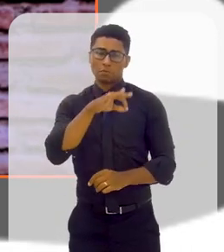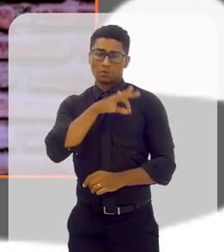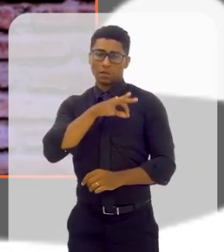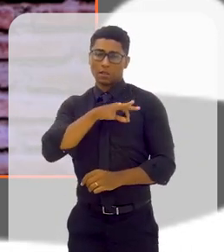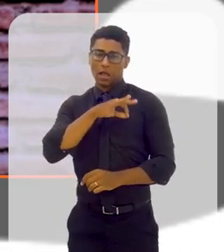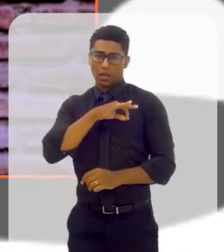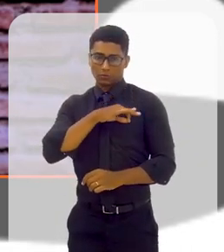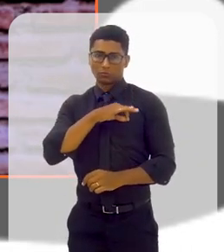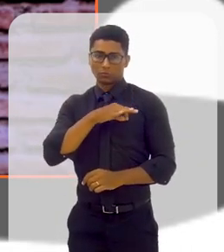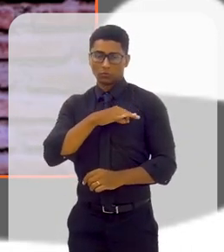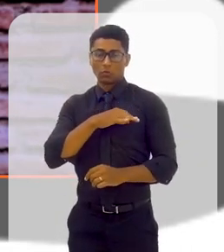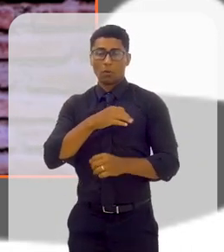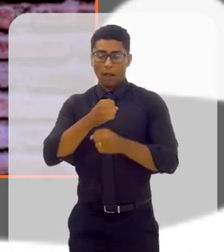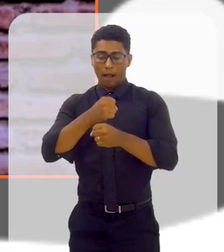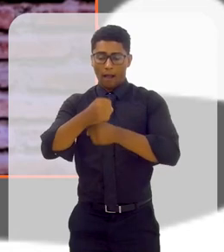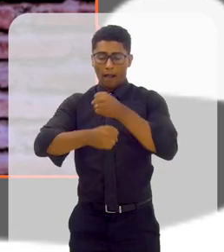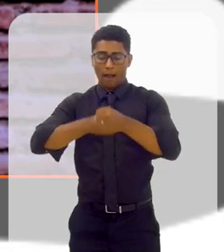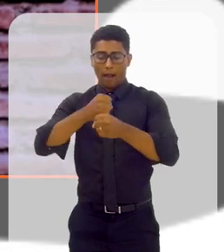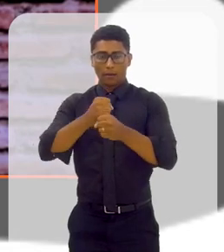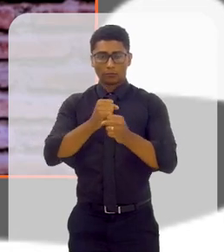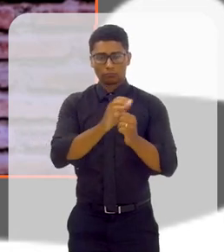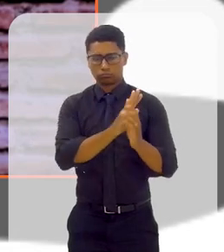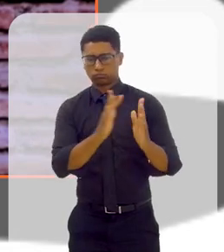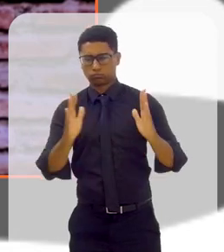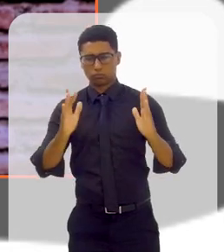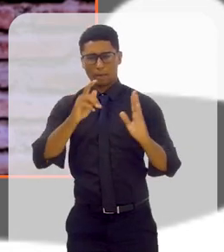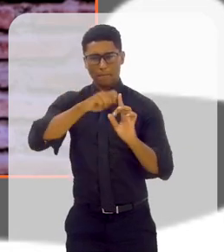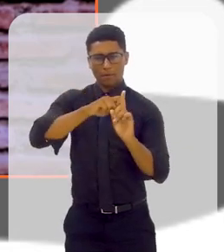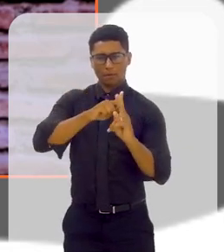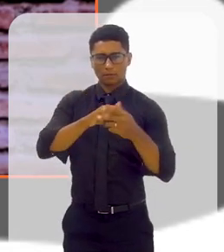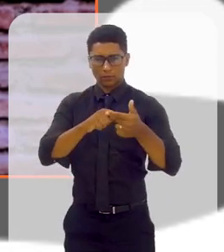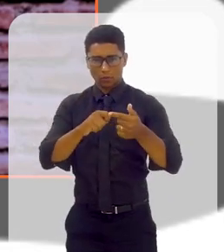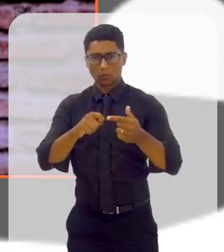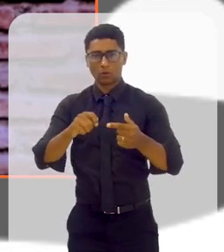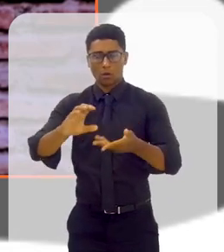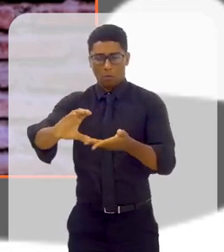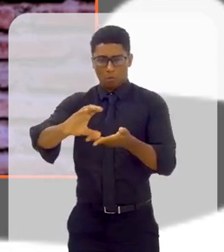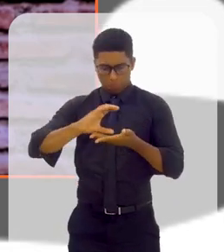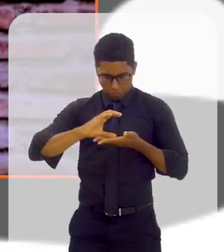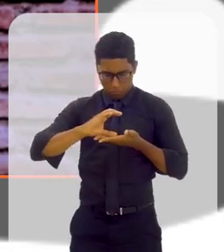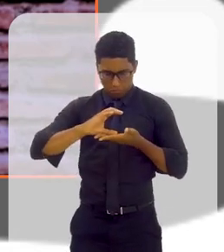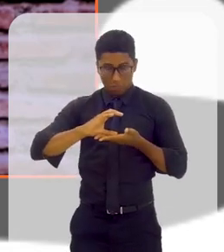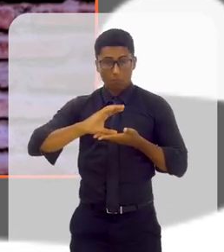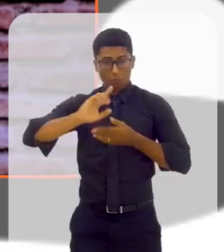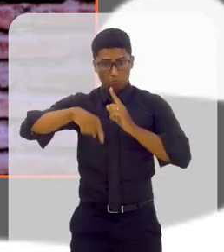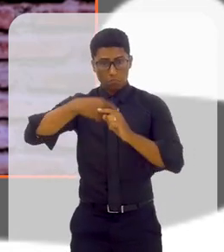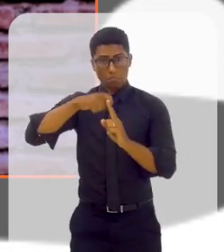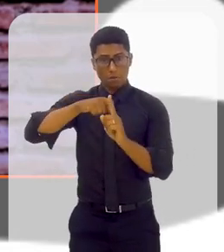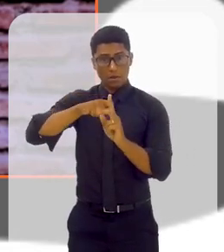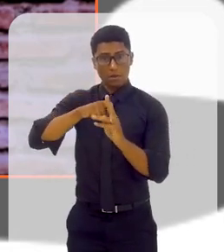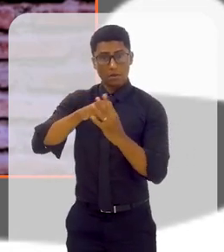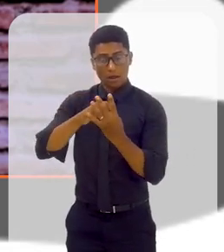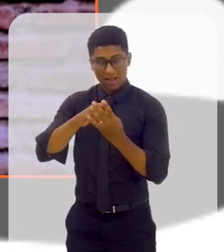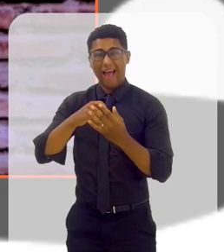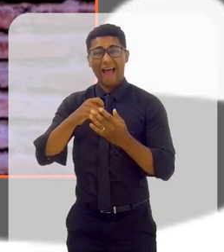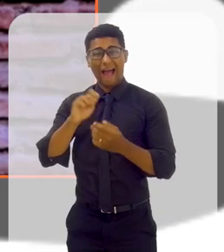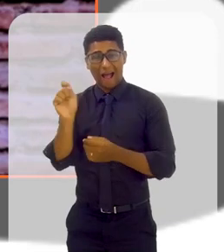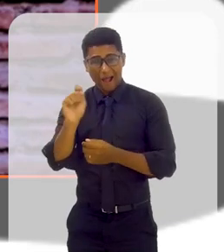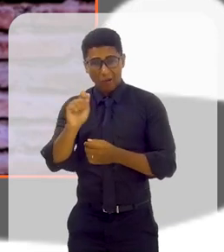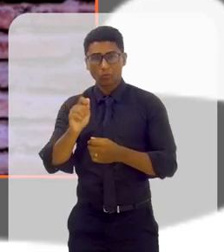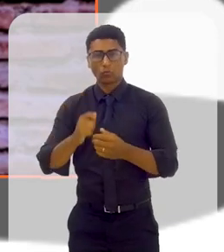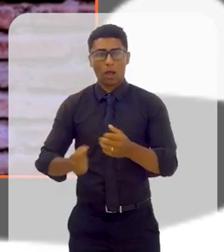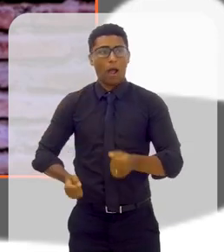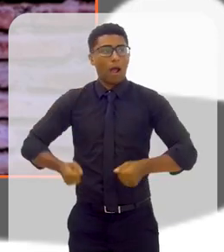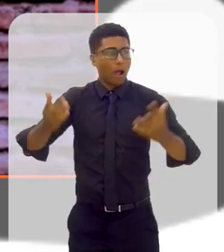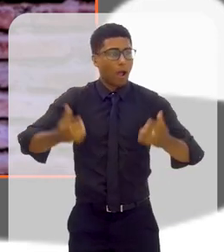do ano inteirinho, mas quando chegou em agosto você já tinha gastado tudo. Você tem ainda 4 meses para sobreviver, logo você